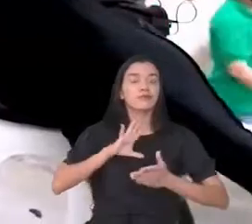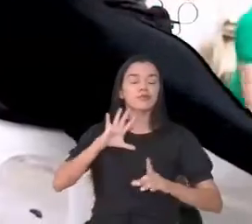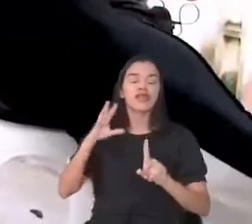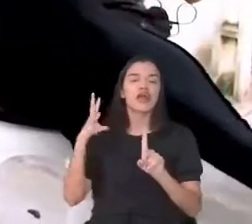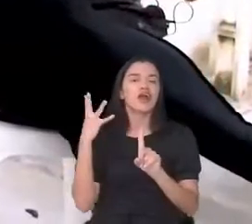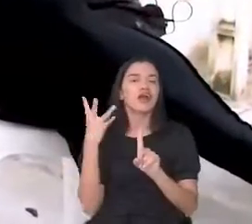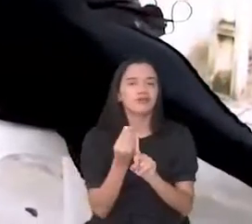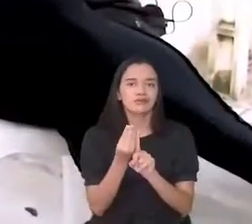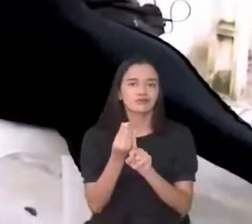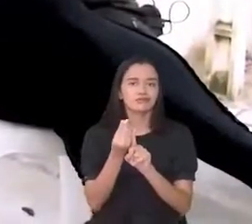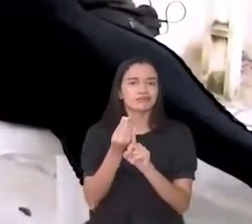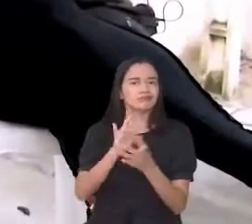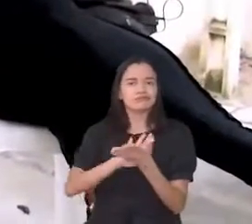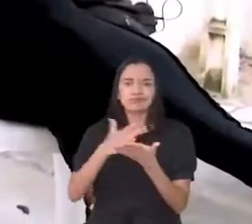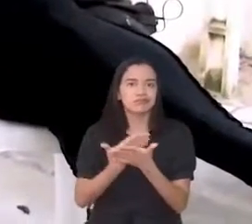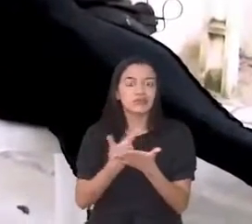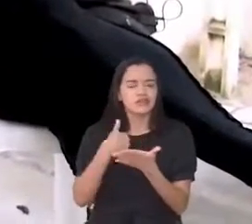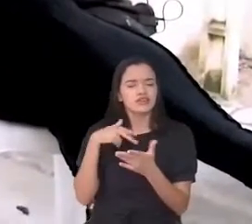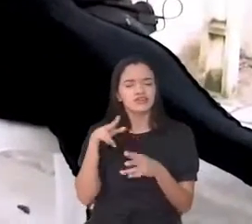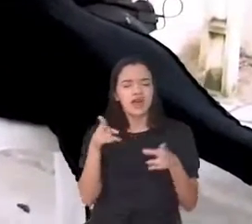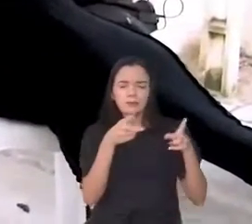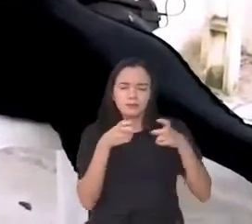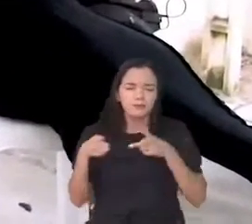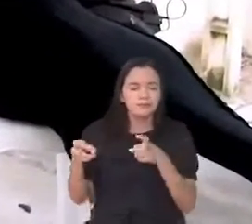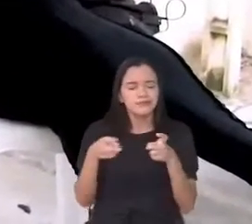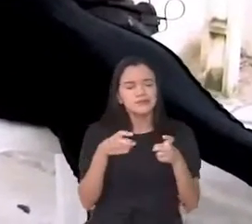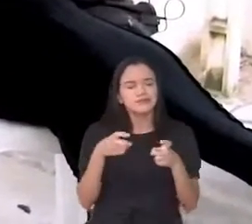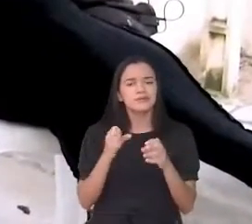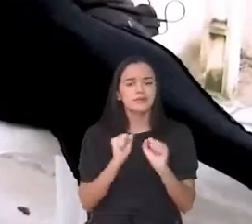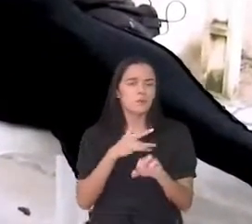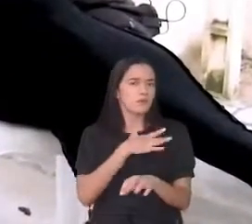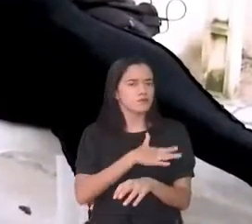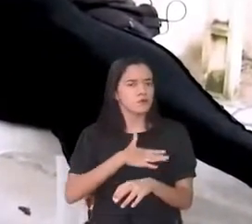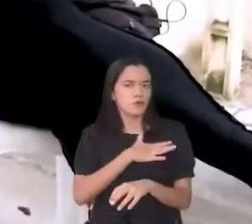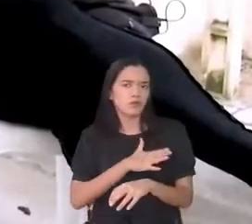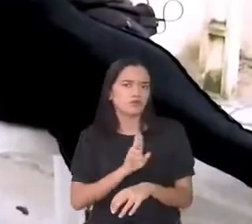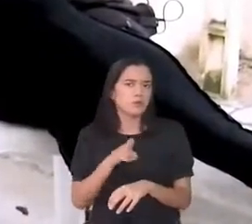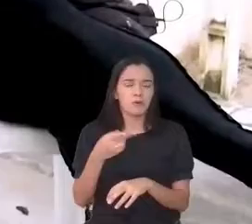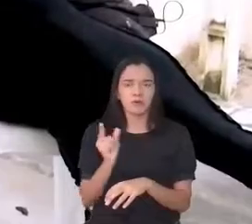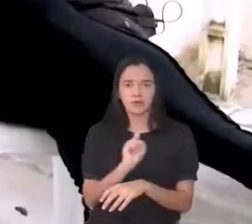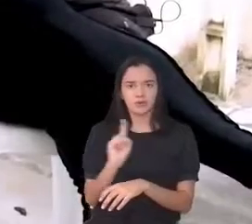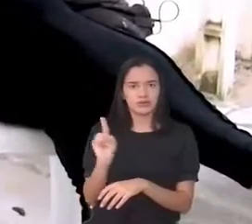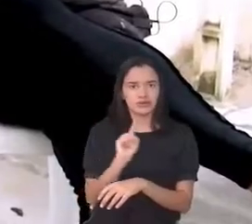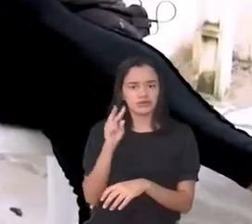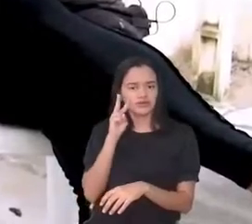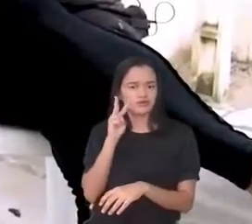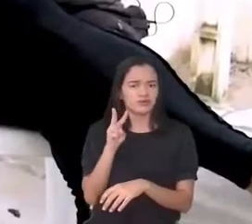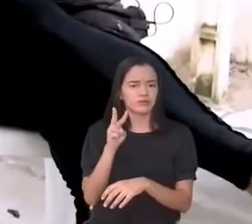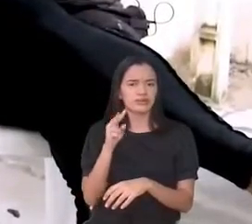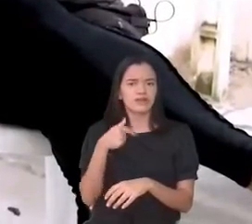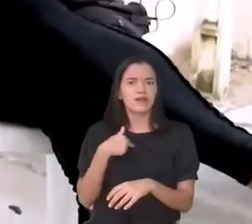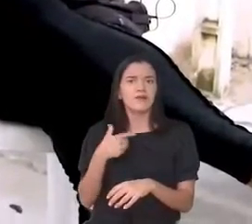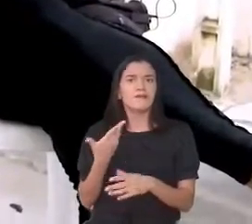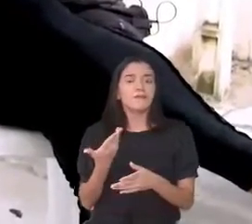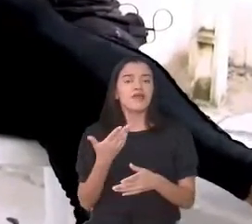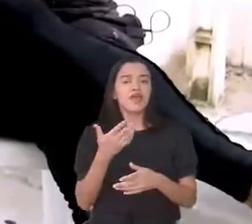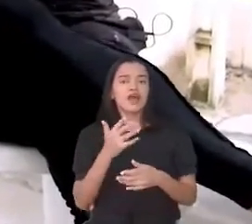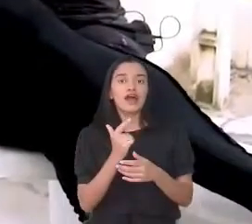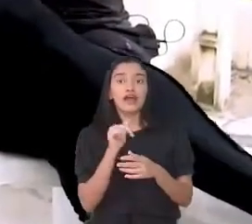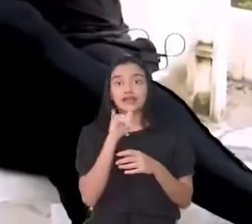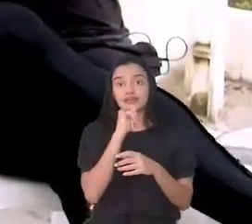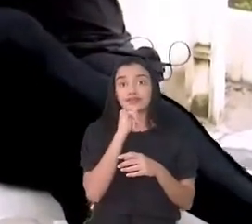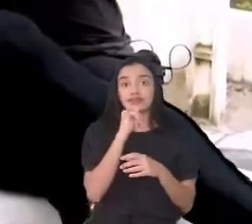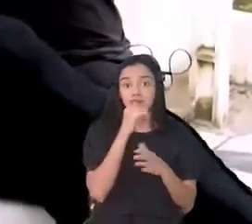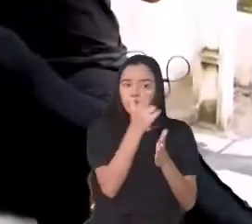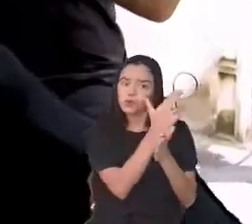muita interpretação. Você vai olhar, você pode gostar ou não. Você vai olhar para aquilo ali, você vai ver um regador com coração. A ideia